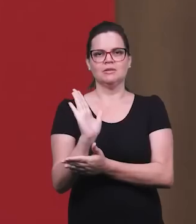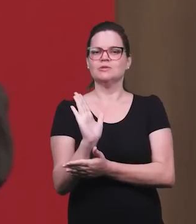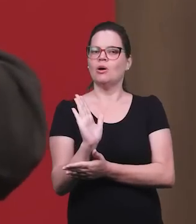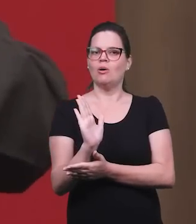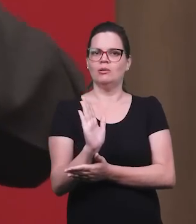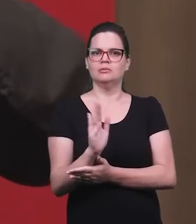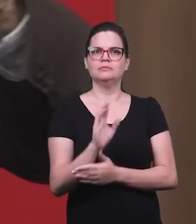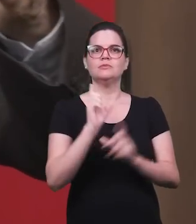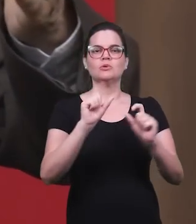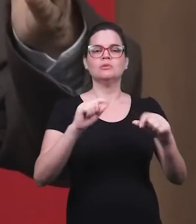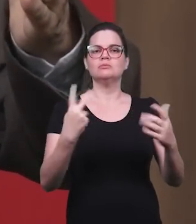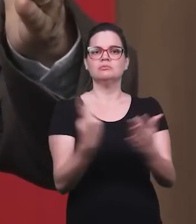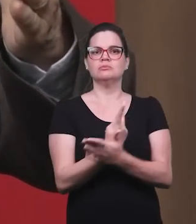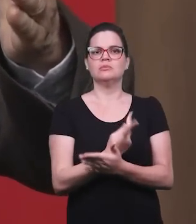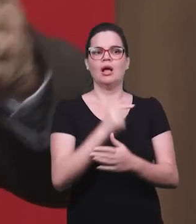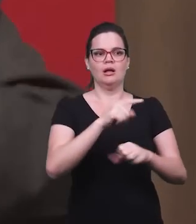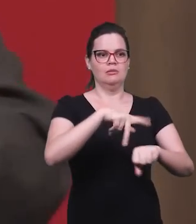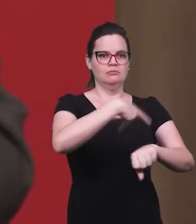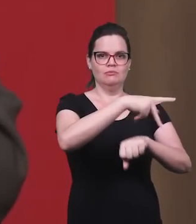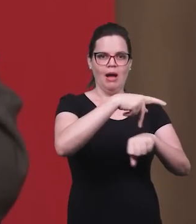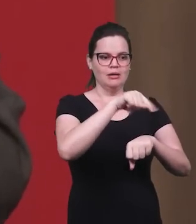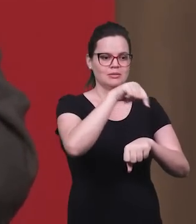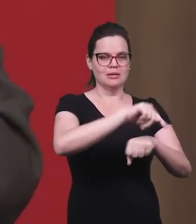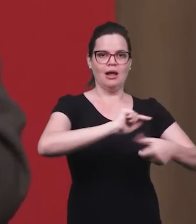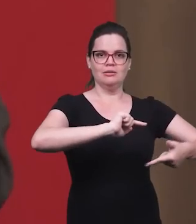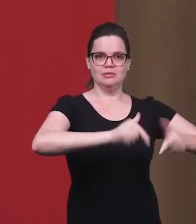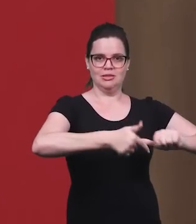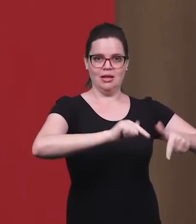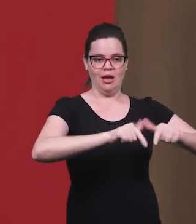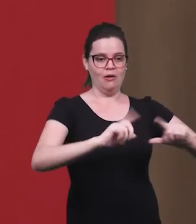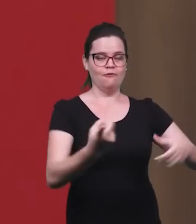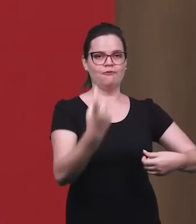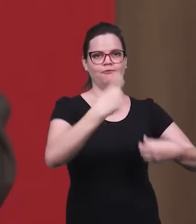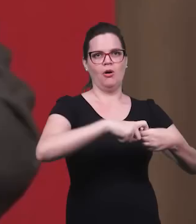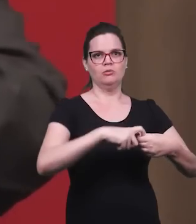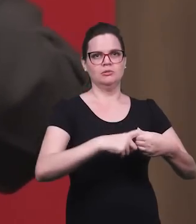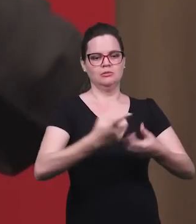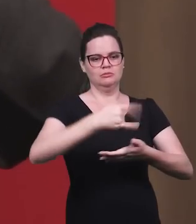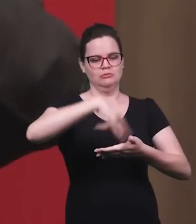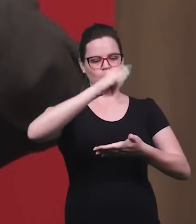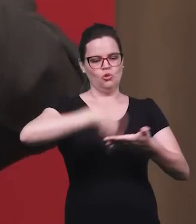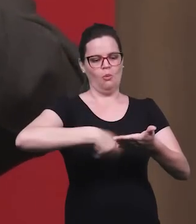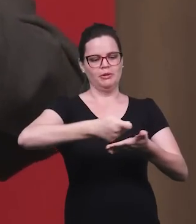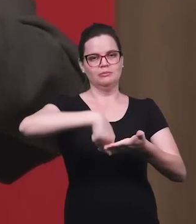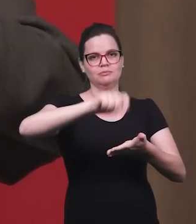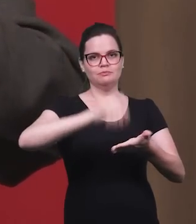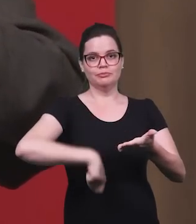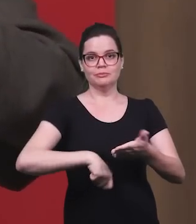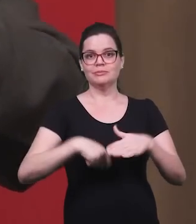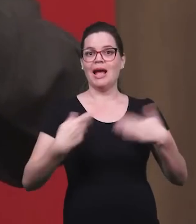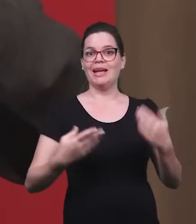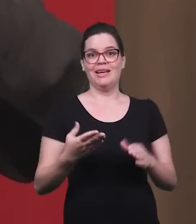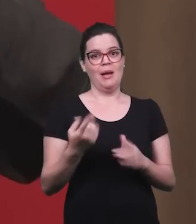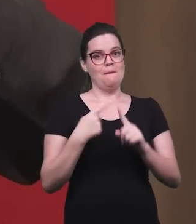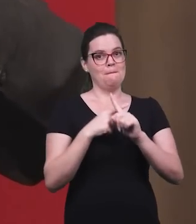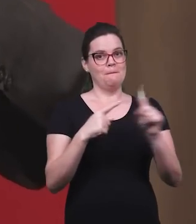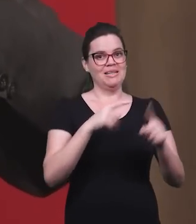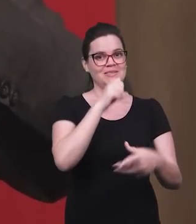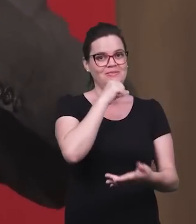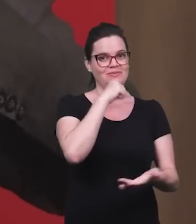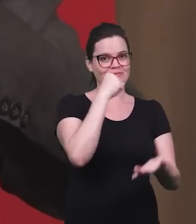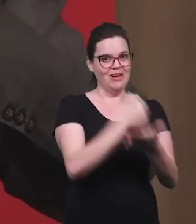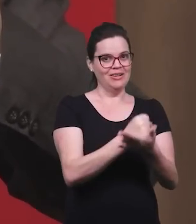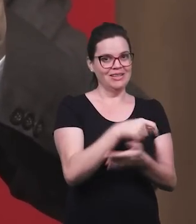foi aprovada, foi criada a terra de Israel num ato só no papel. Aí o profeta Isaías diz assim, poderia